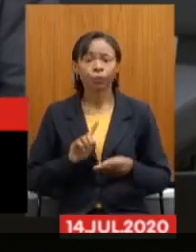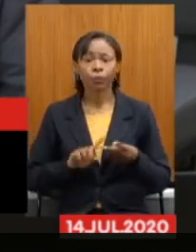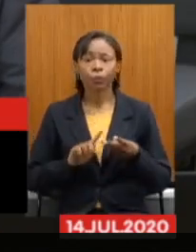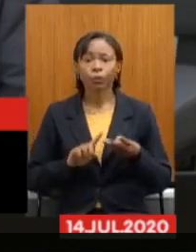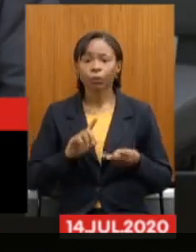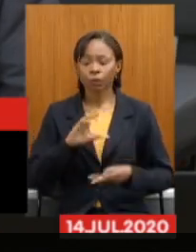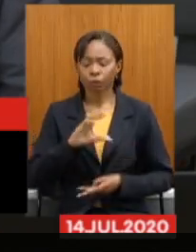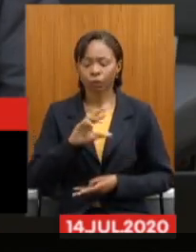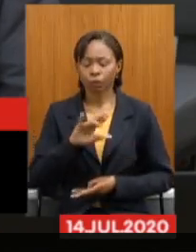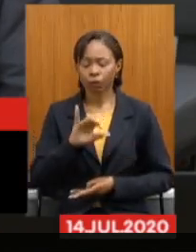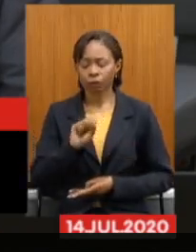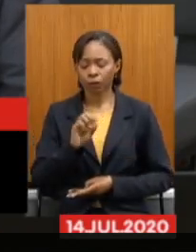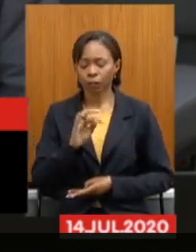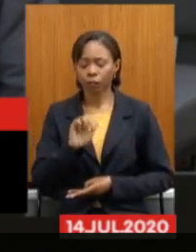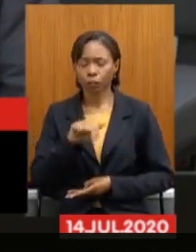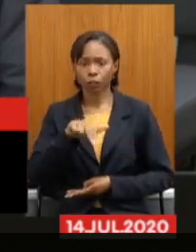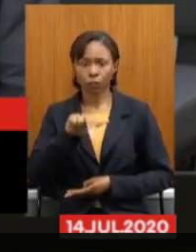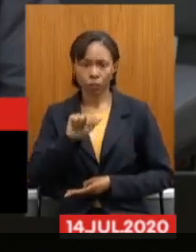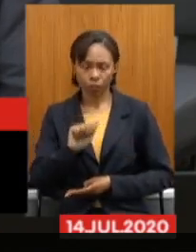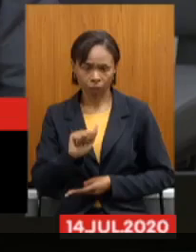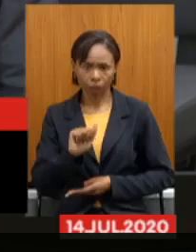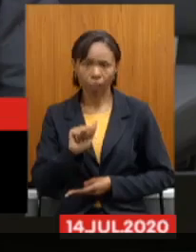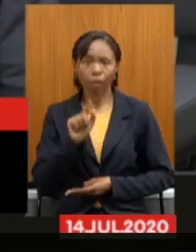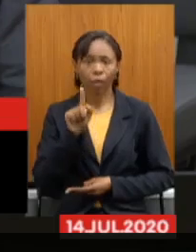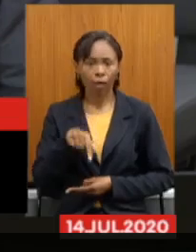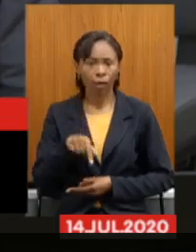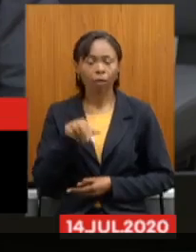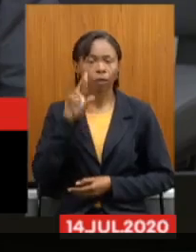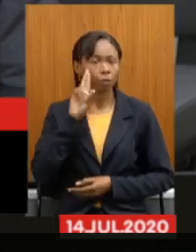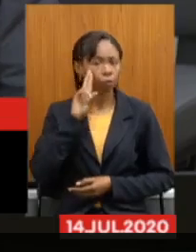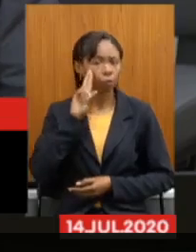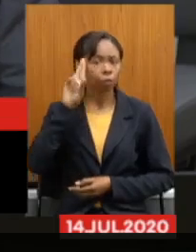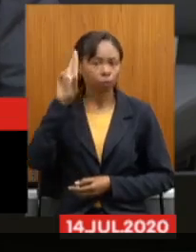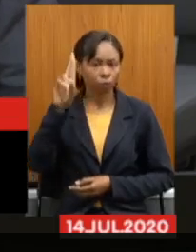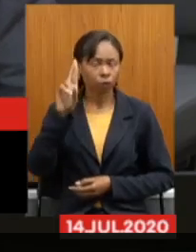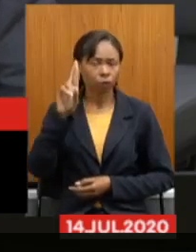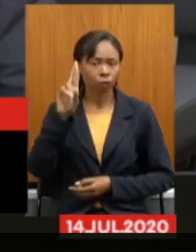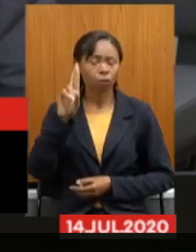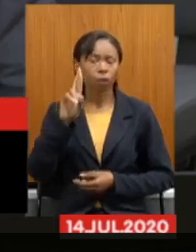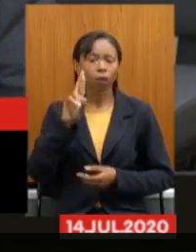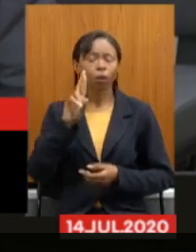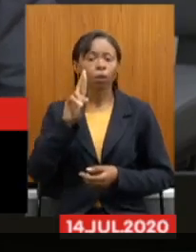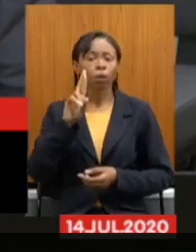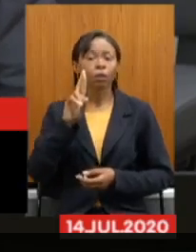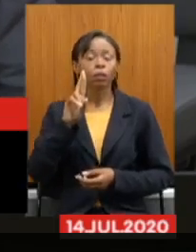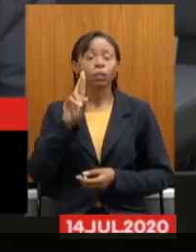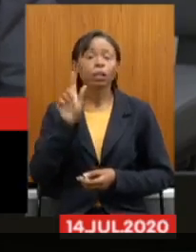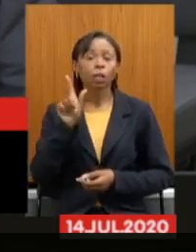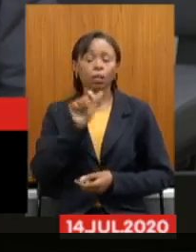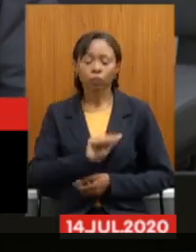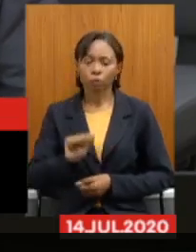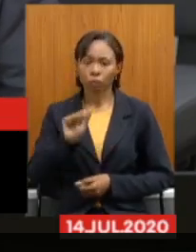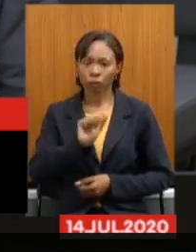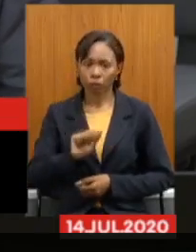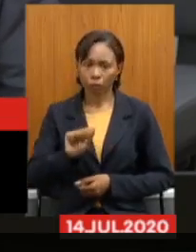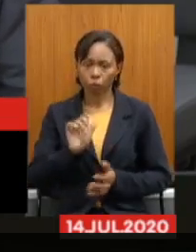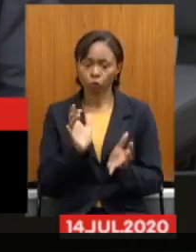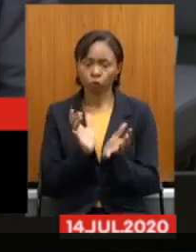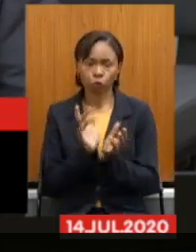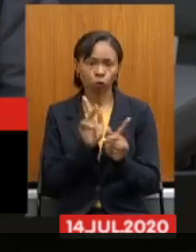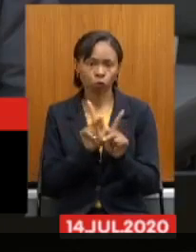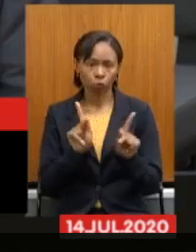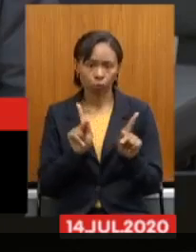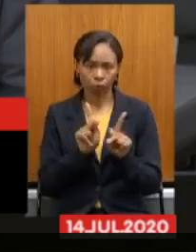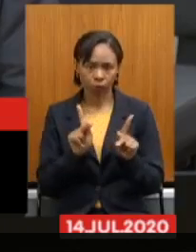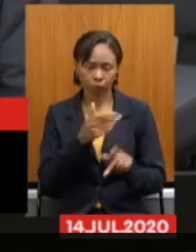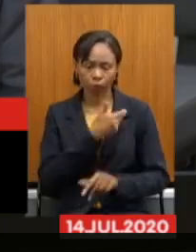Cristina Pinheiro de Oliveira, diretora executiva da Associação dos Professores